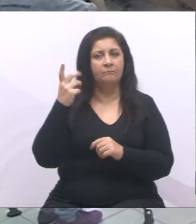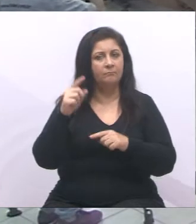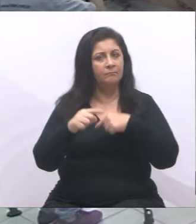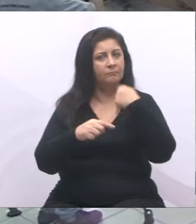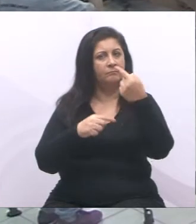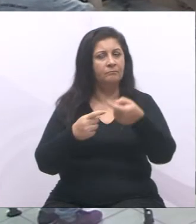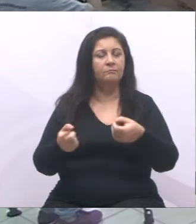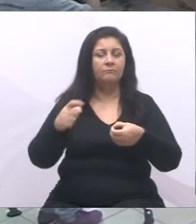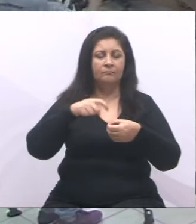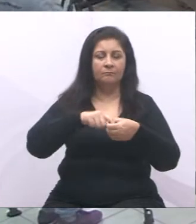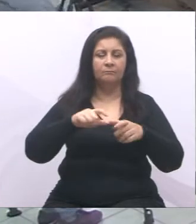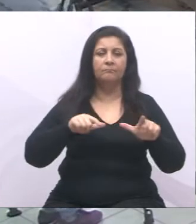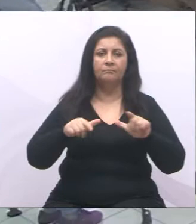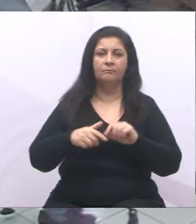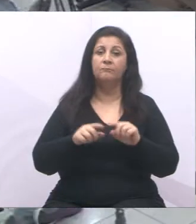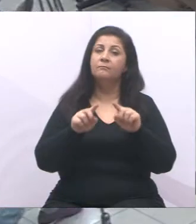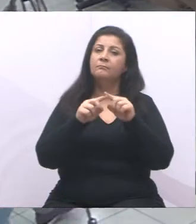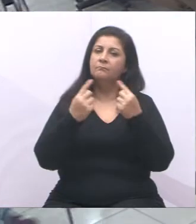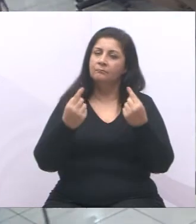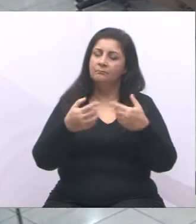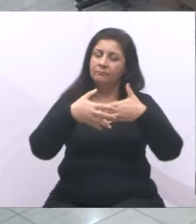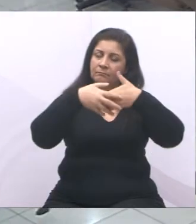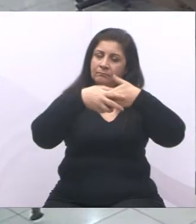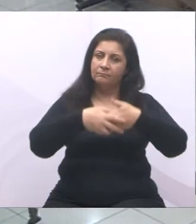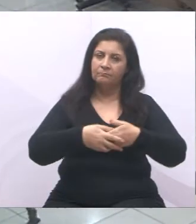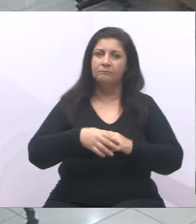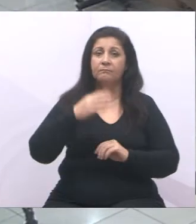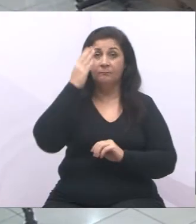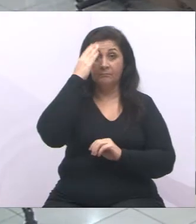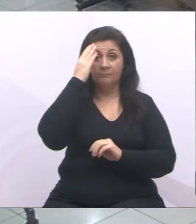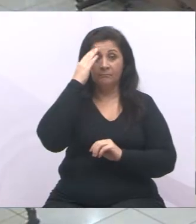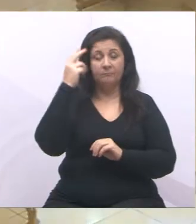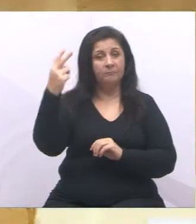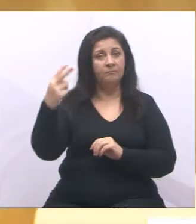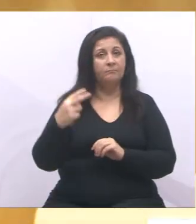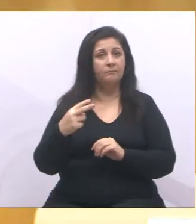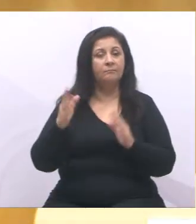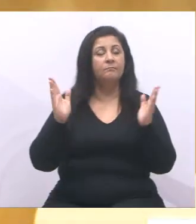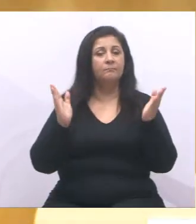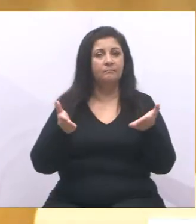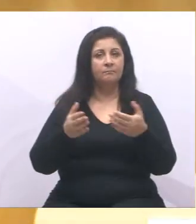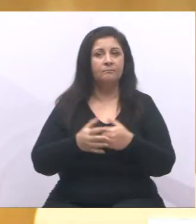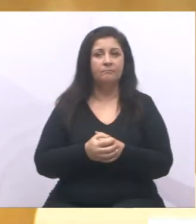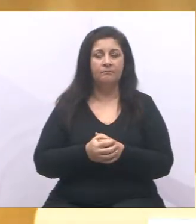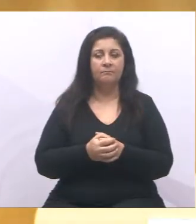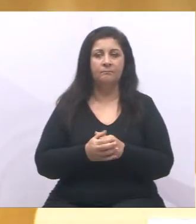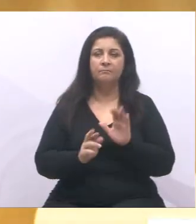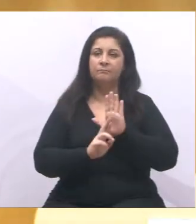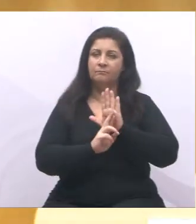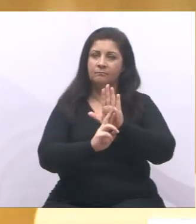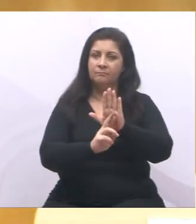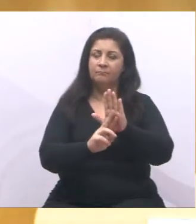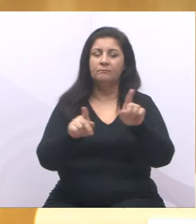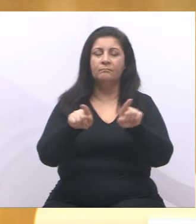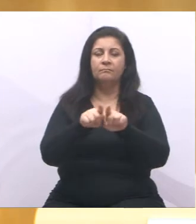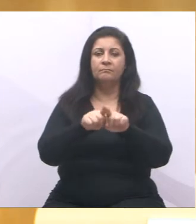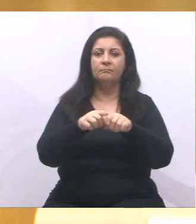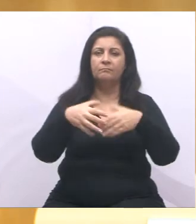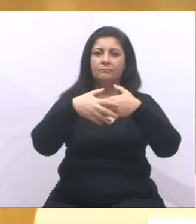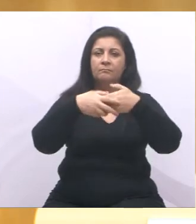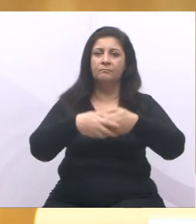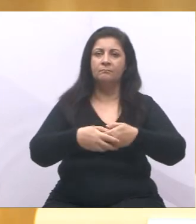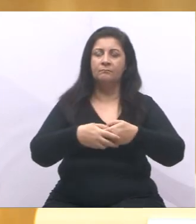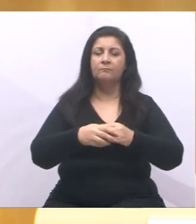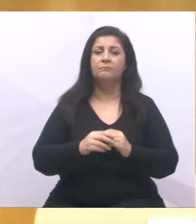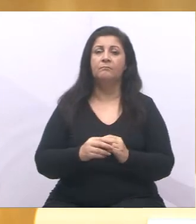seguinte. Mas quero cumprimentá-la, sei que ela está nos assistindo, e na pessoa dela quero cumprimentar todos os